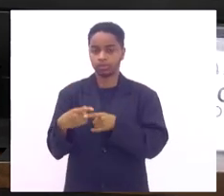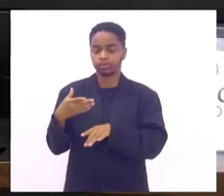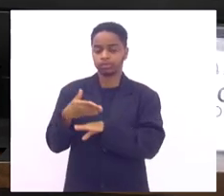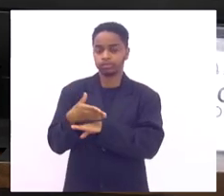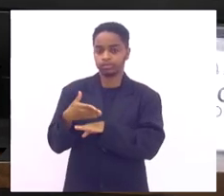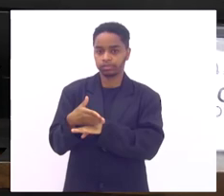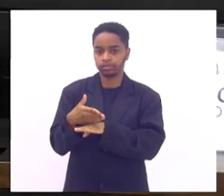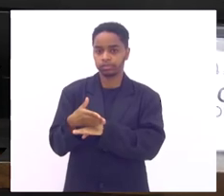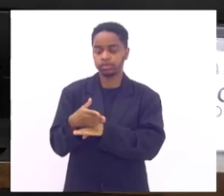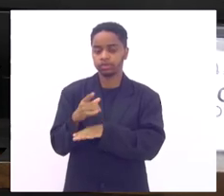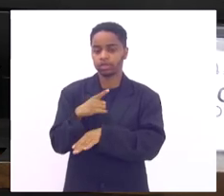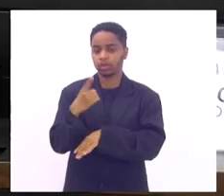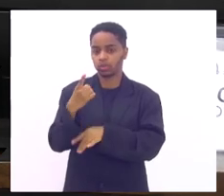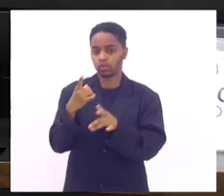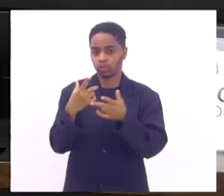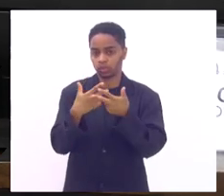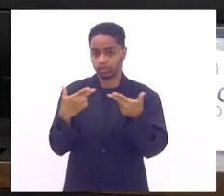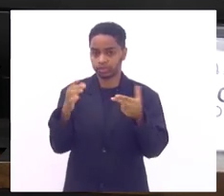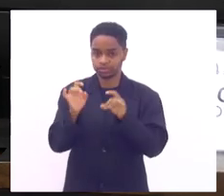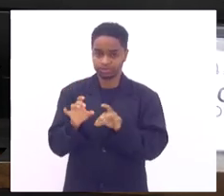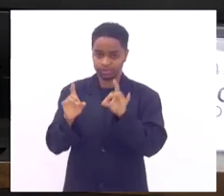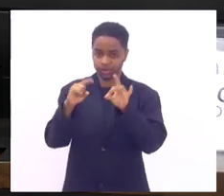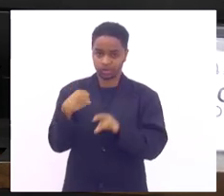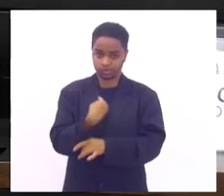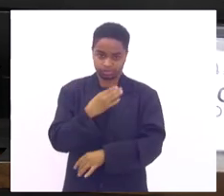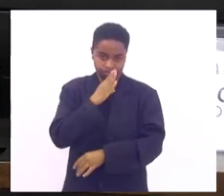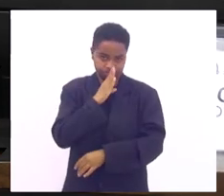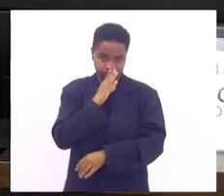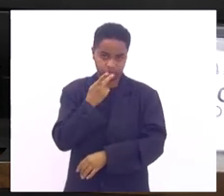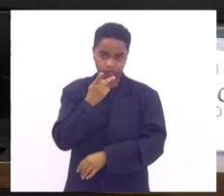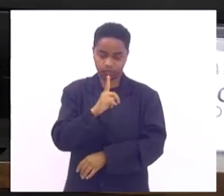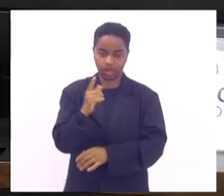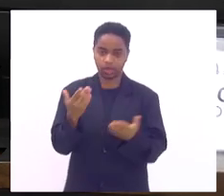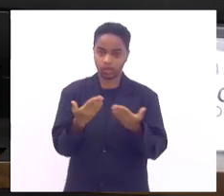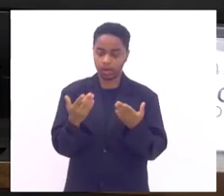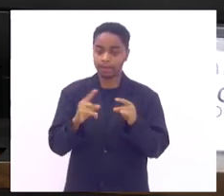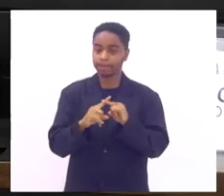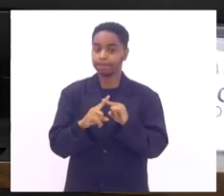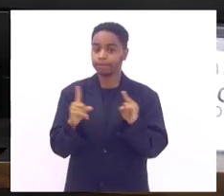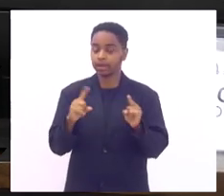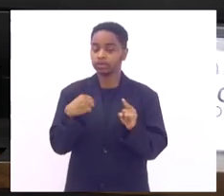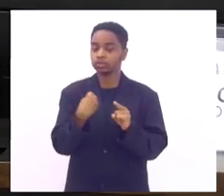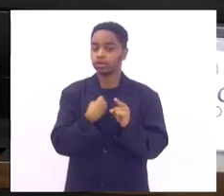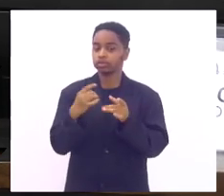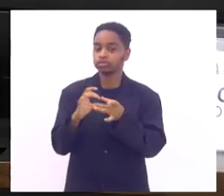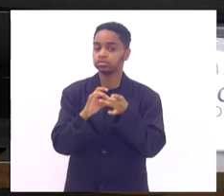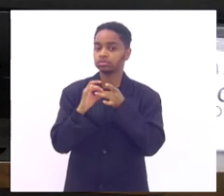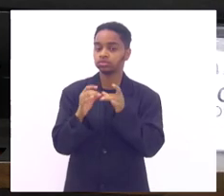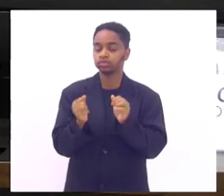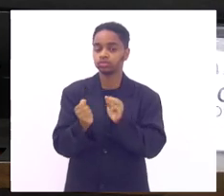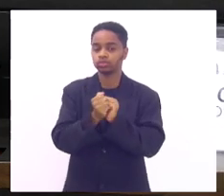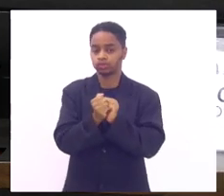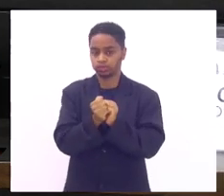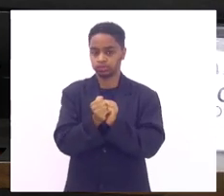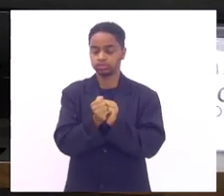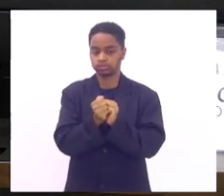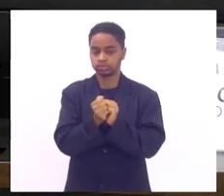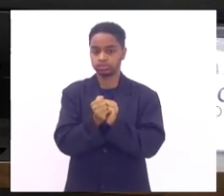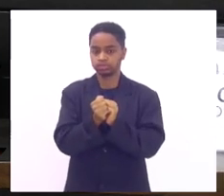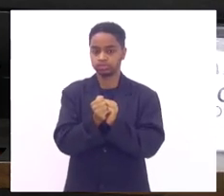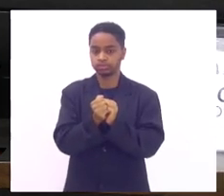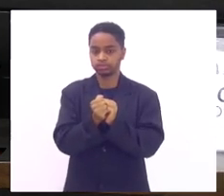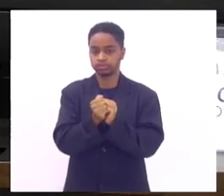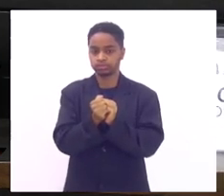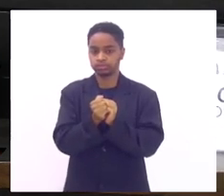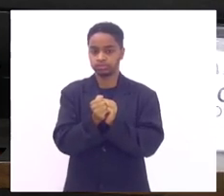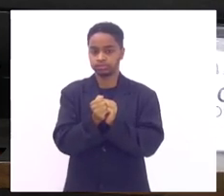um motivo especial que a gente não vai contar ainda, né, Charbel? A gente se uniu, a gente está juntos, a gente